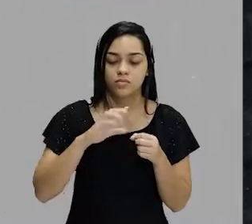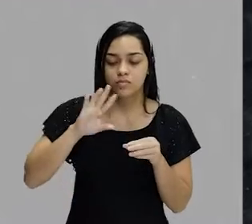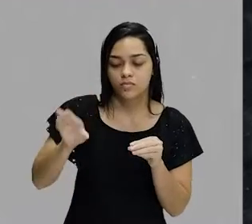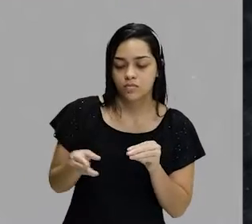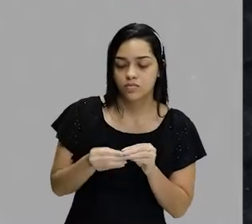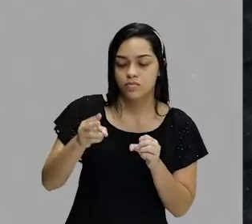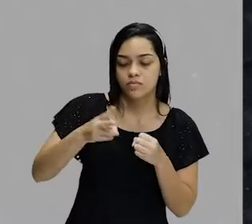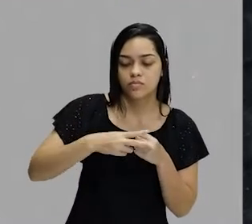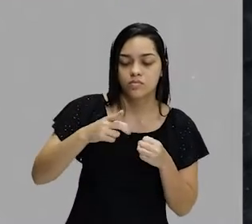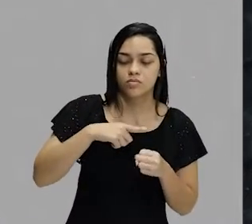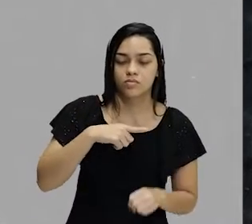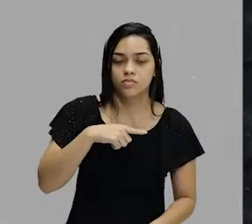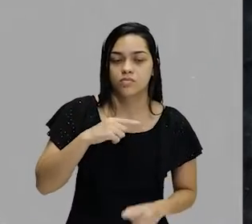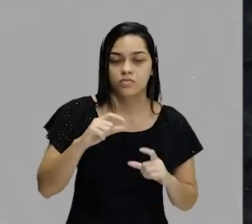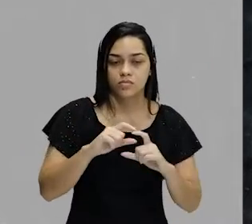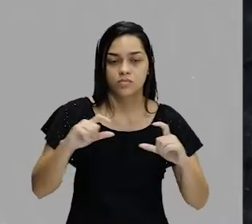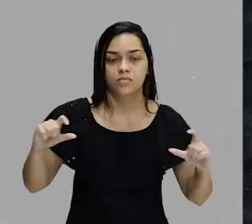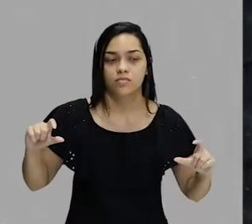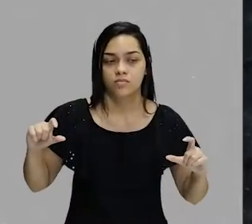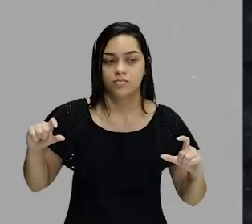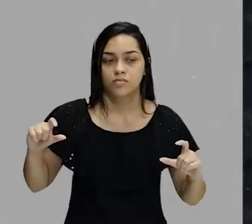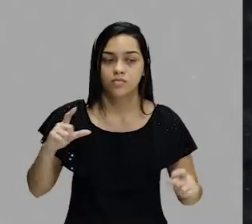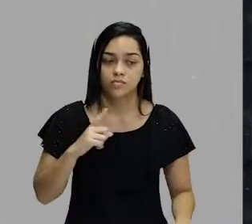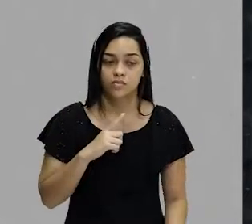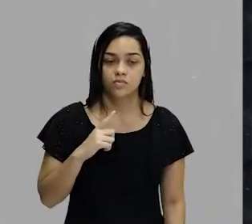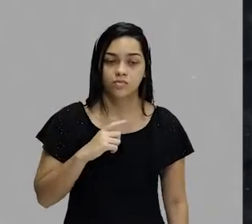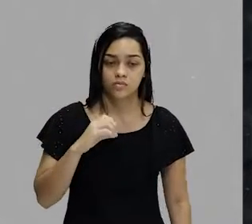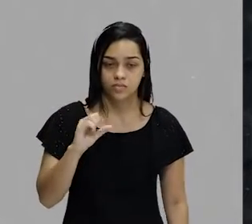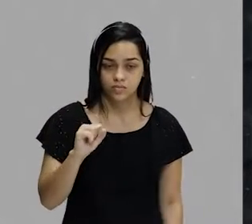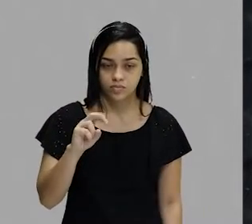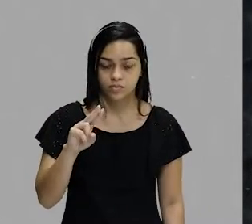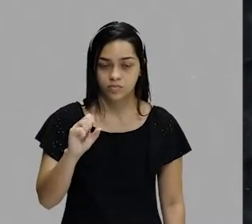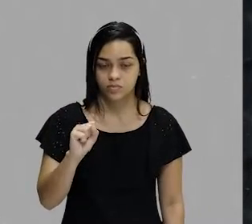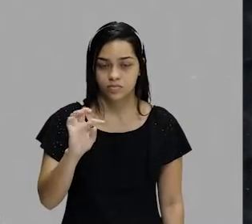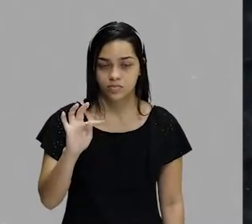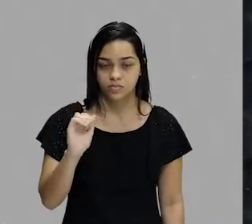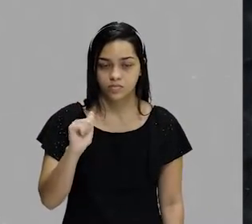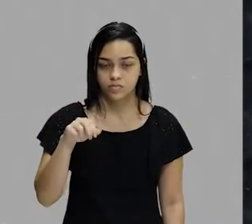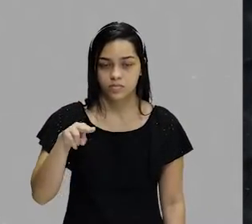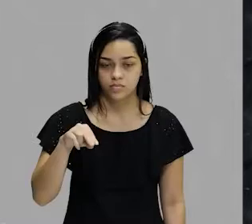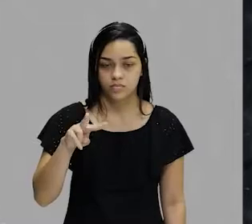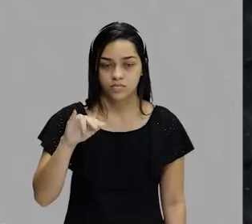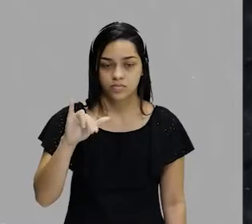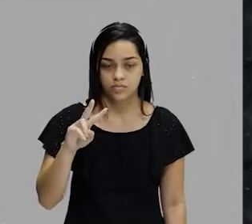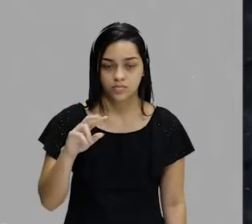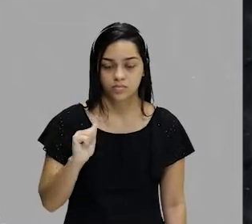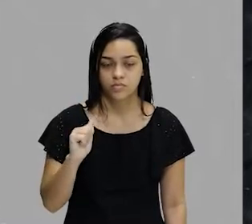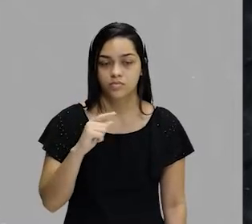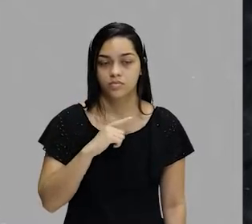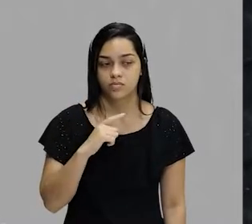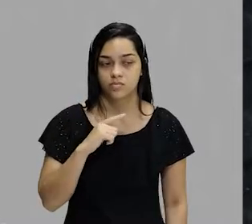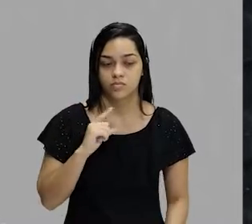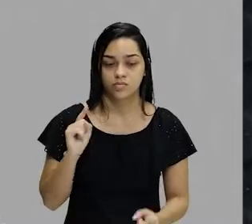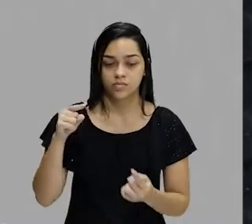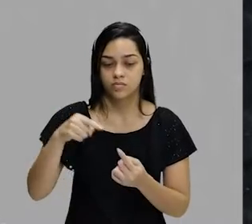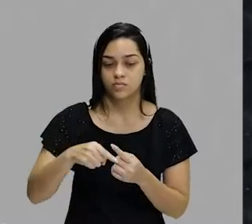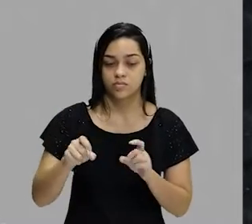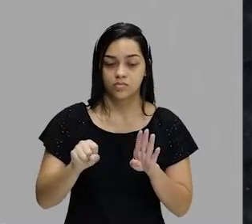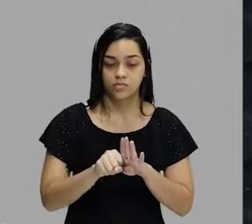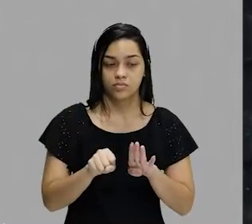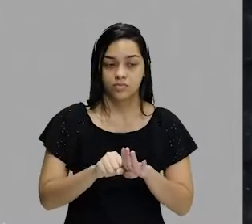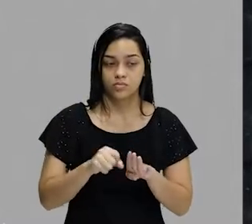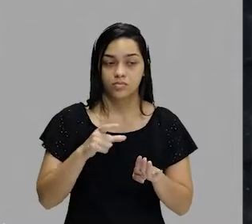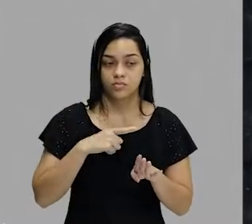complemento desse verbo, eu tenho uma oração substantiva. Uma oração substantiva com função do substantivo, que